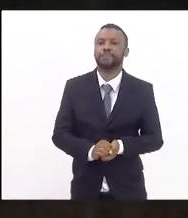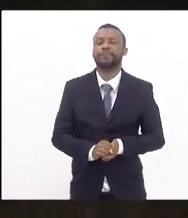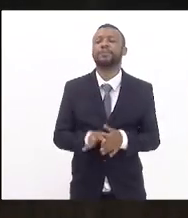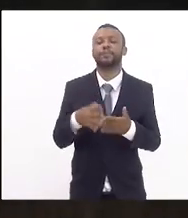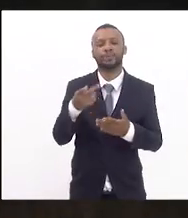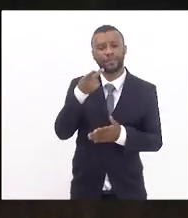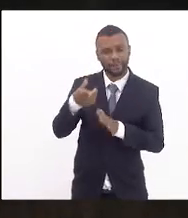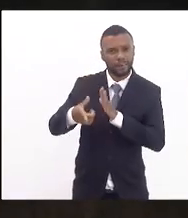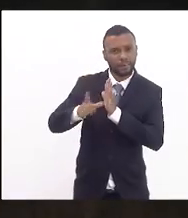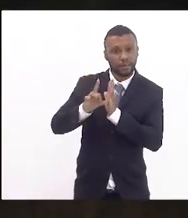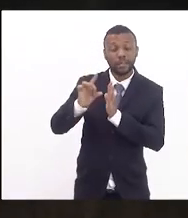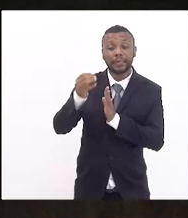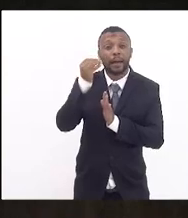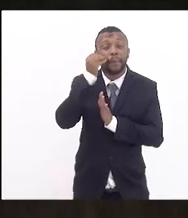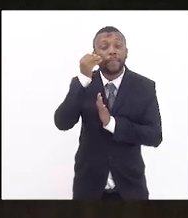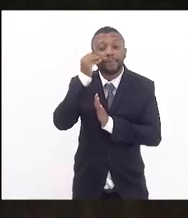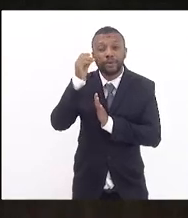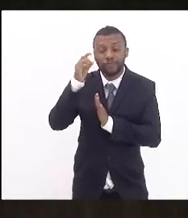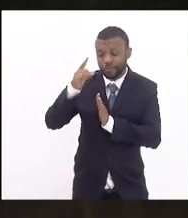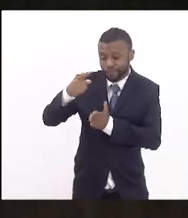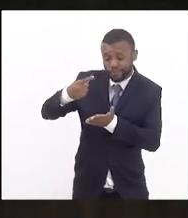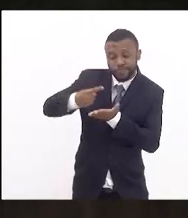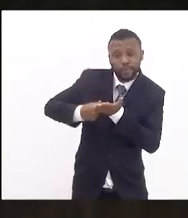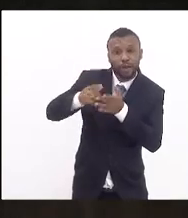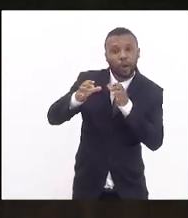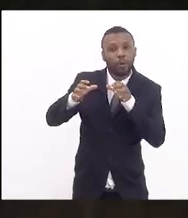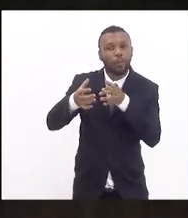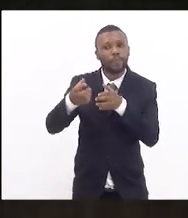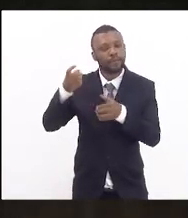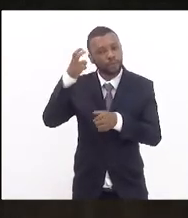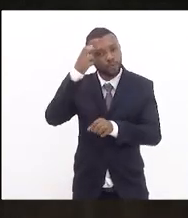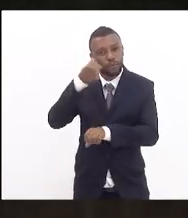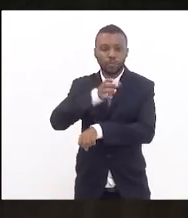ser realizado pela Comissão de Cultura uma